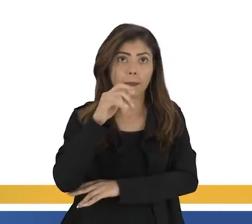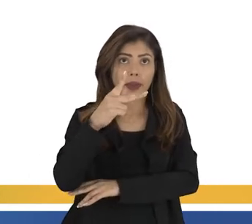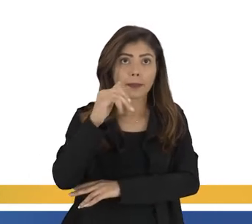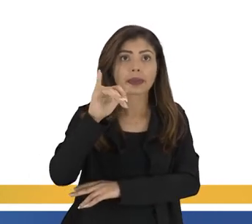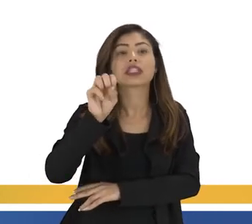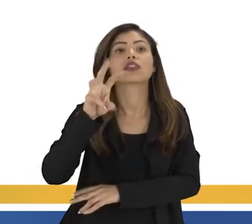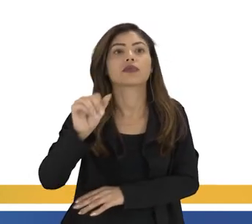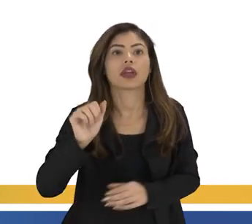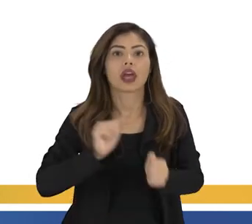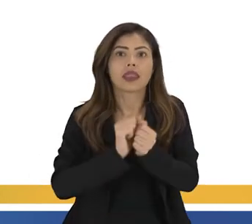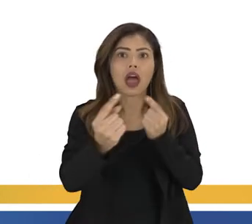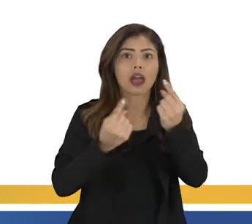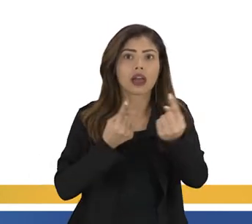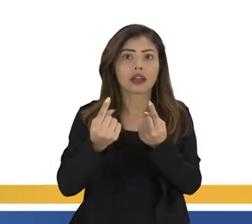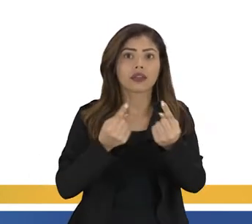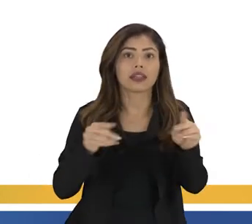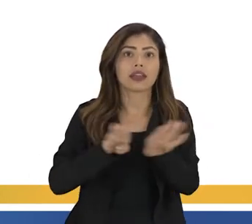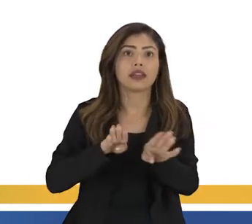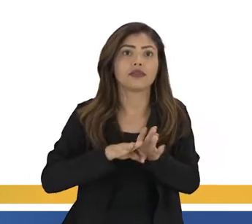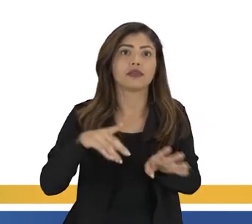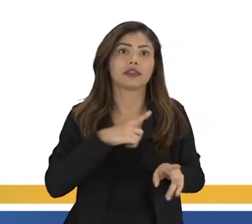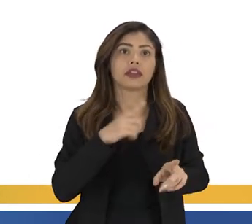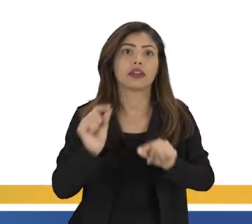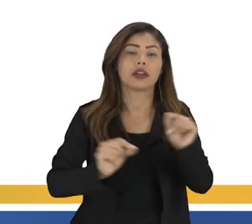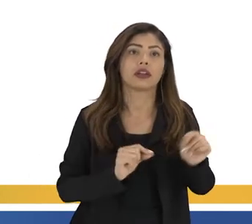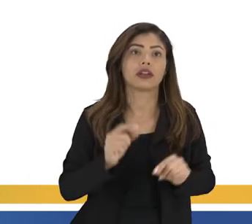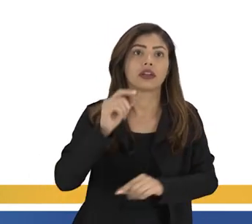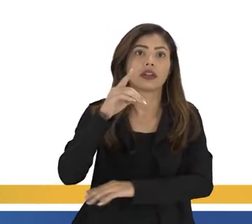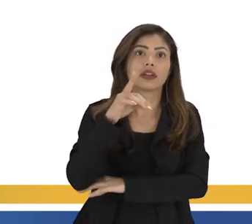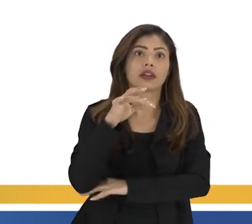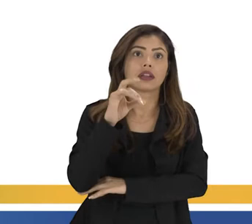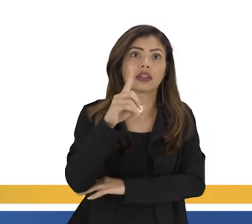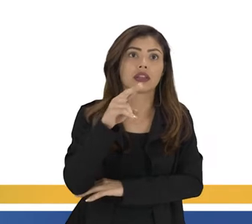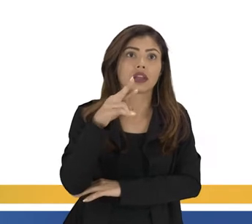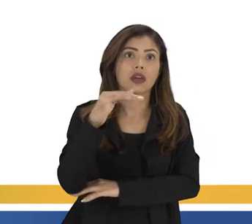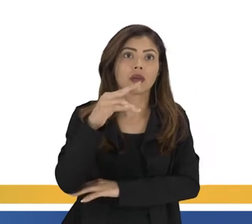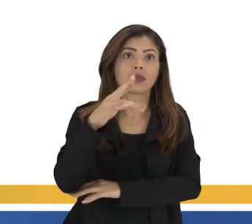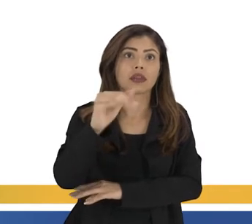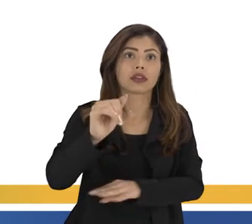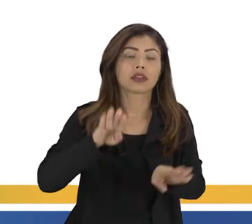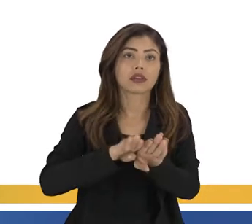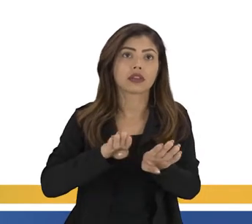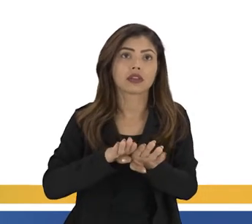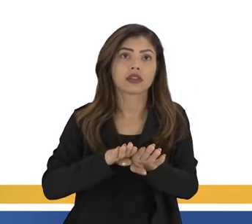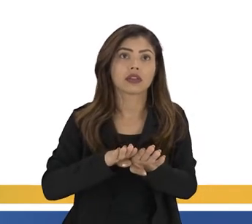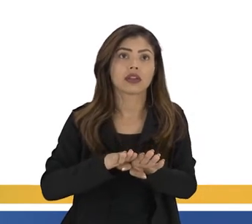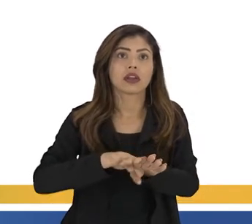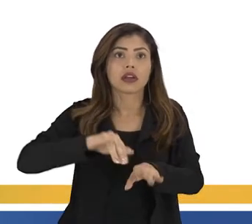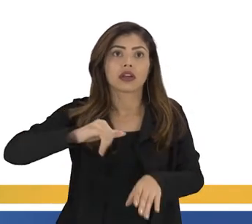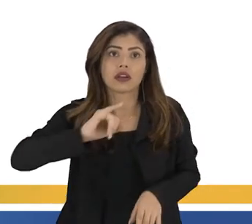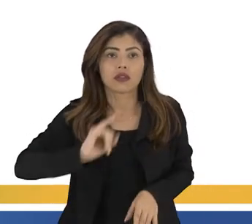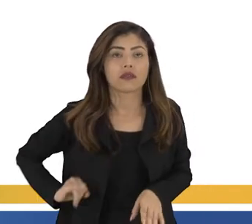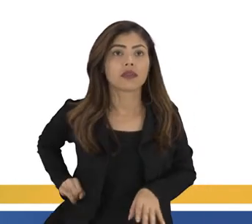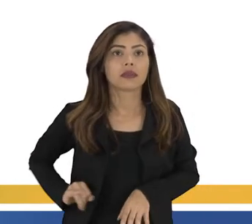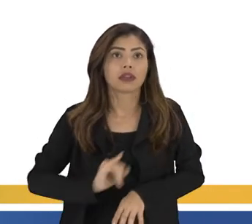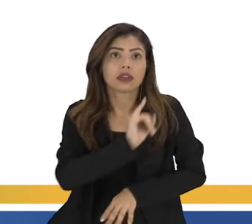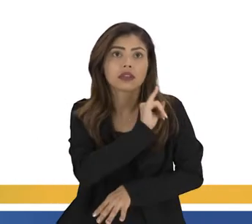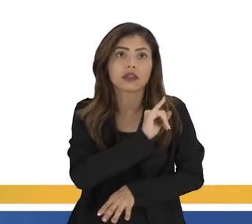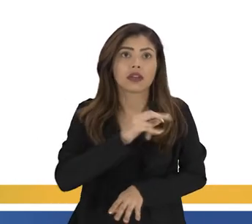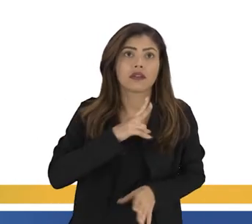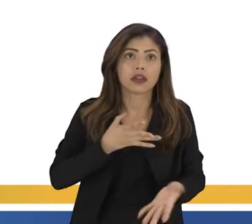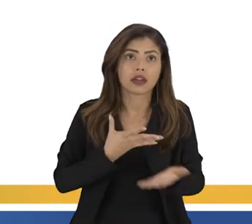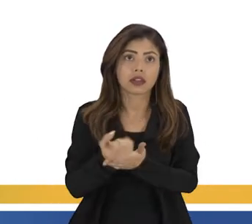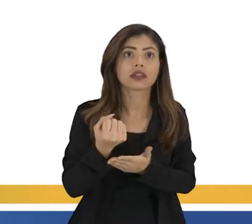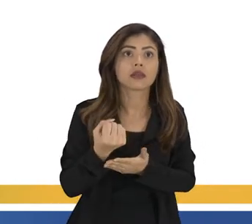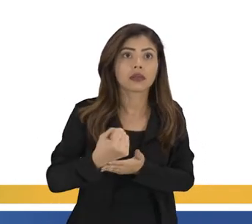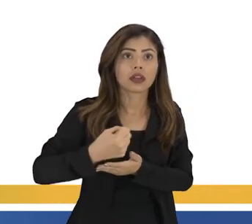papismo que está relacionado com a questão do governo teocrático tá porque o imperador ele vai ser